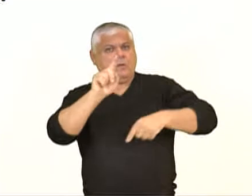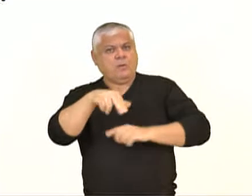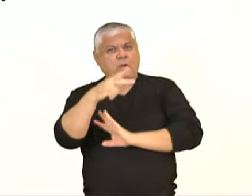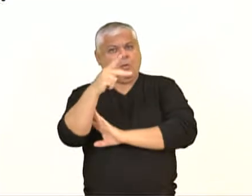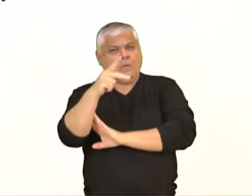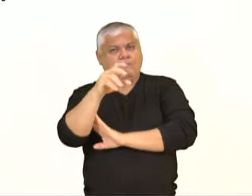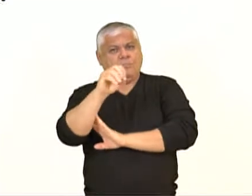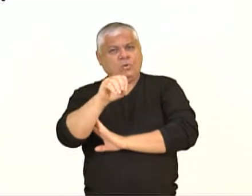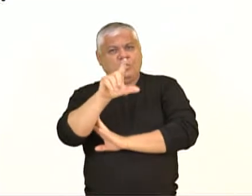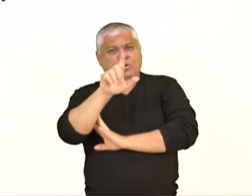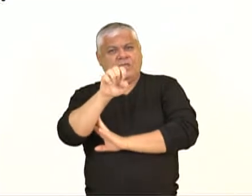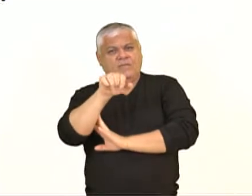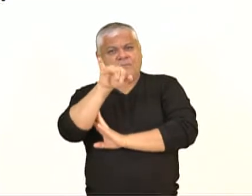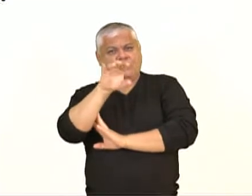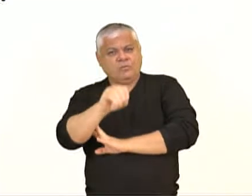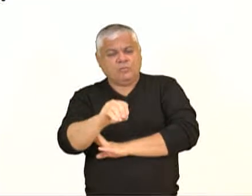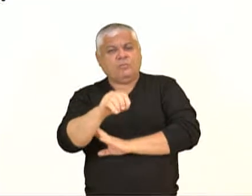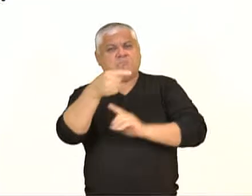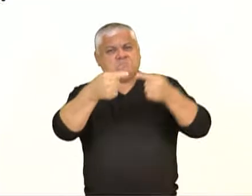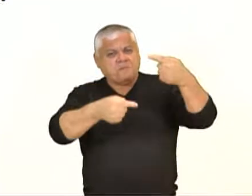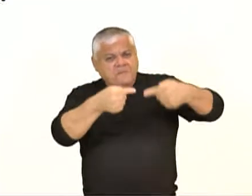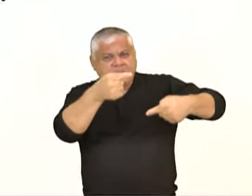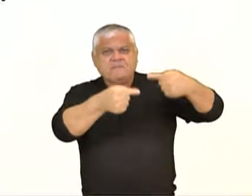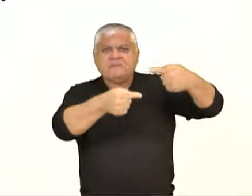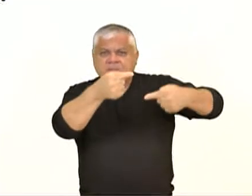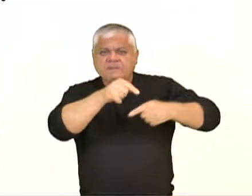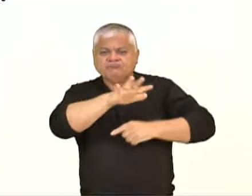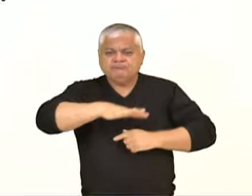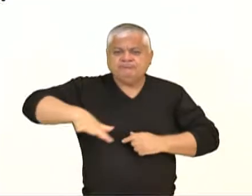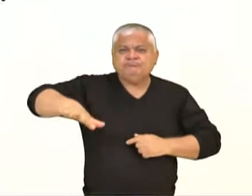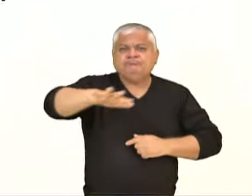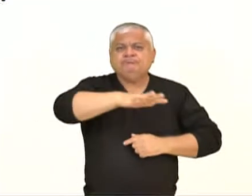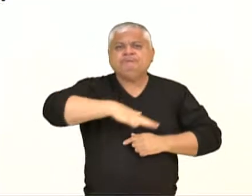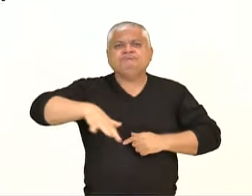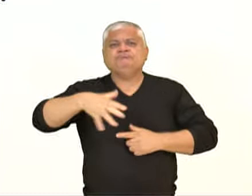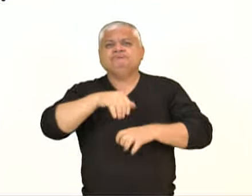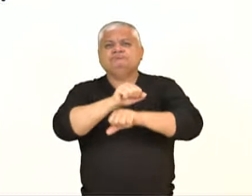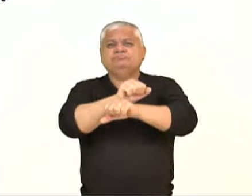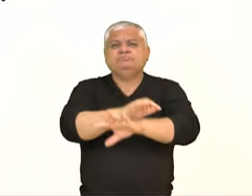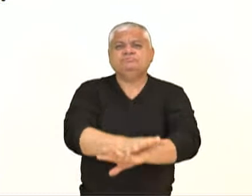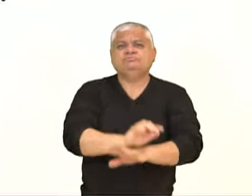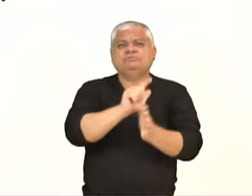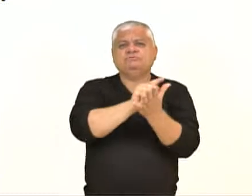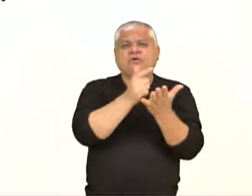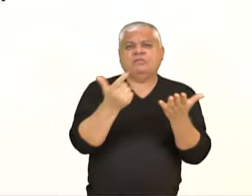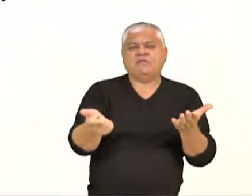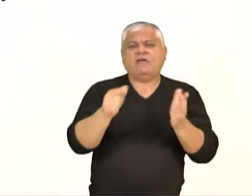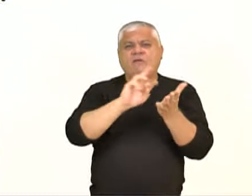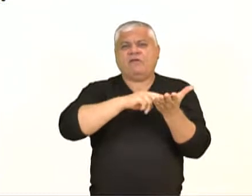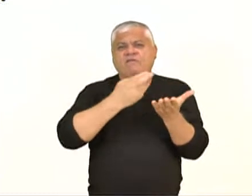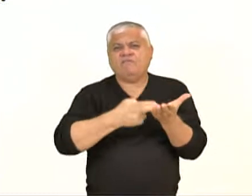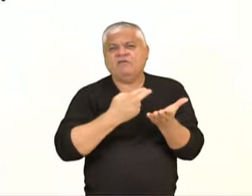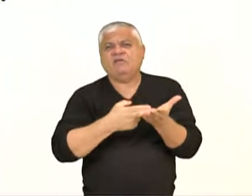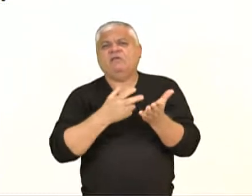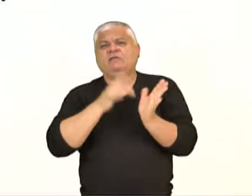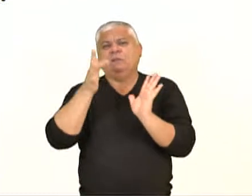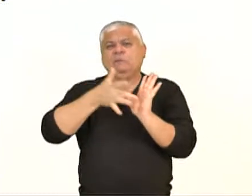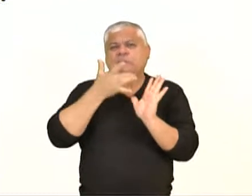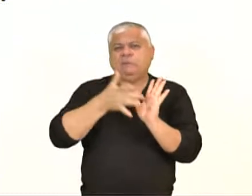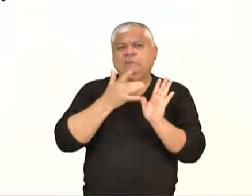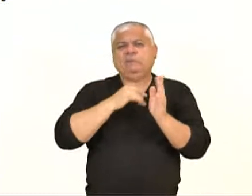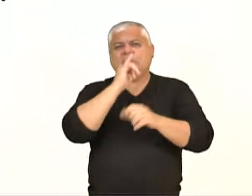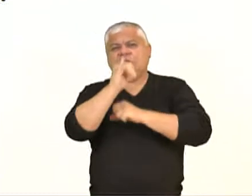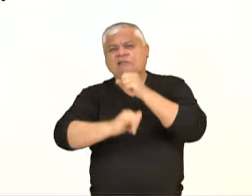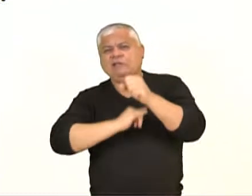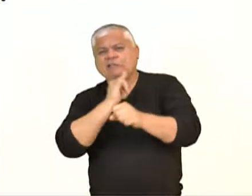do artigo de opinião. Ele circula nos meios de comunicação em geral, por exemplo, jornais, revistas, tabloides, portais da